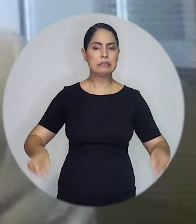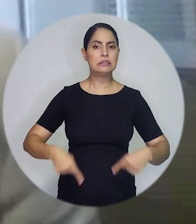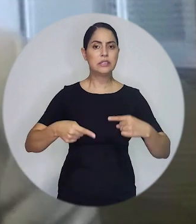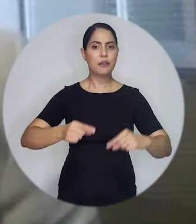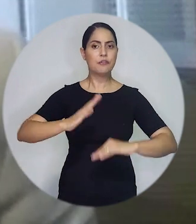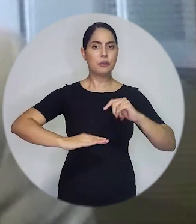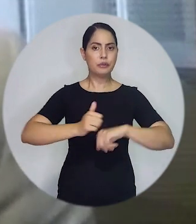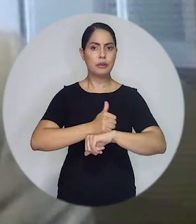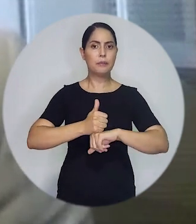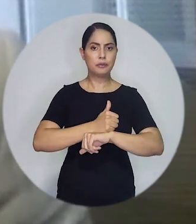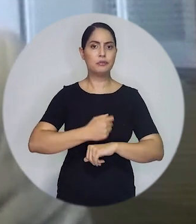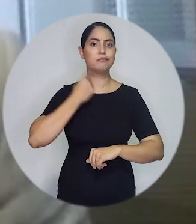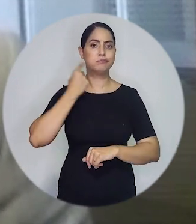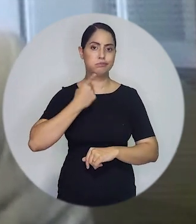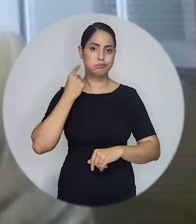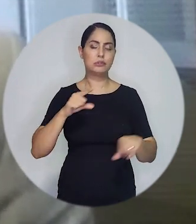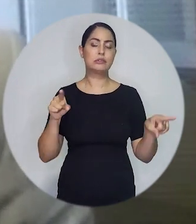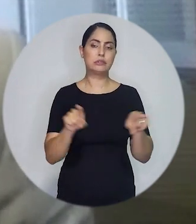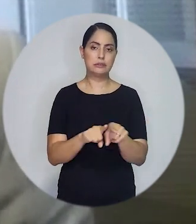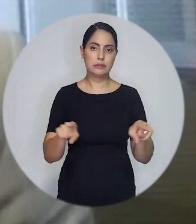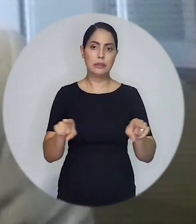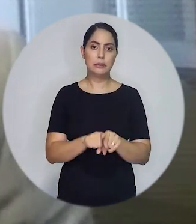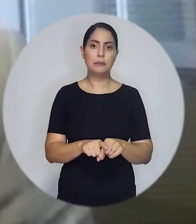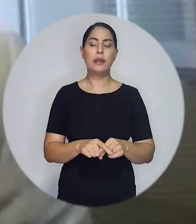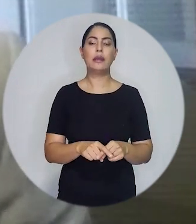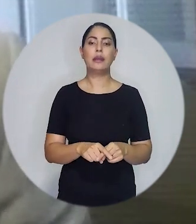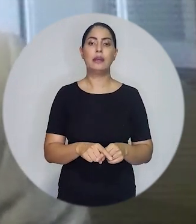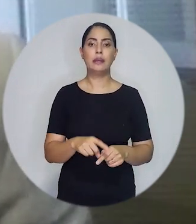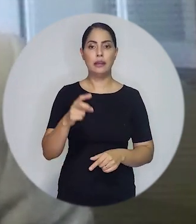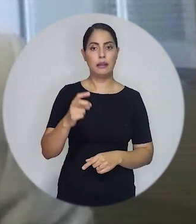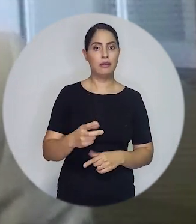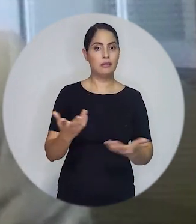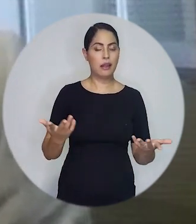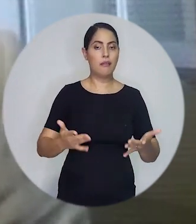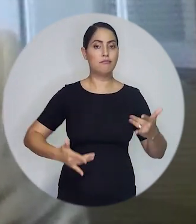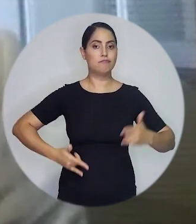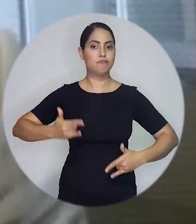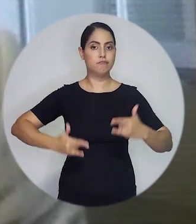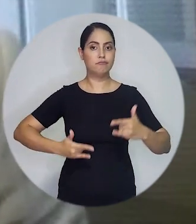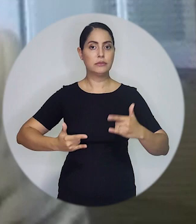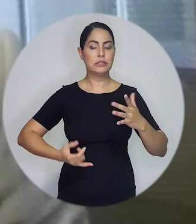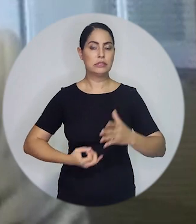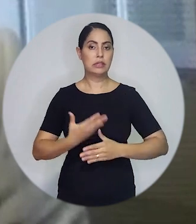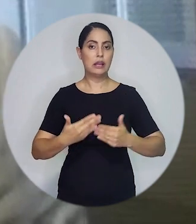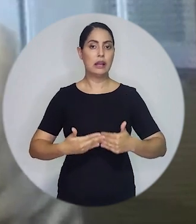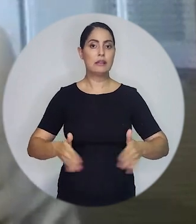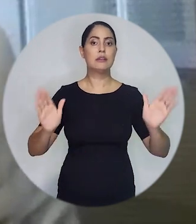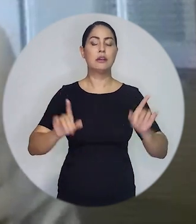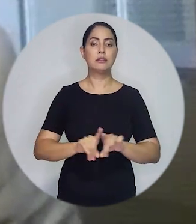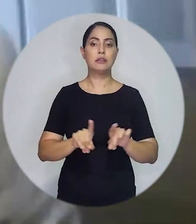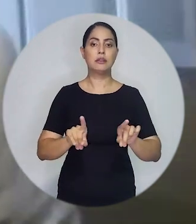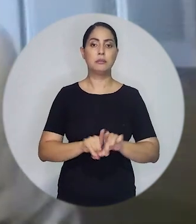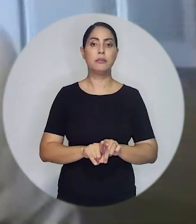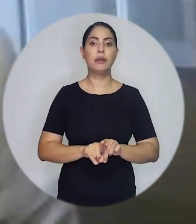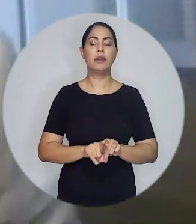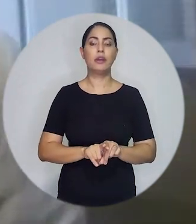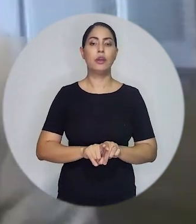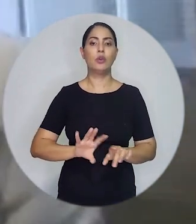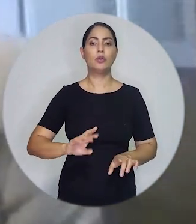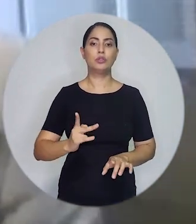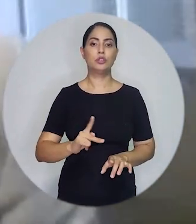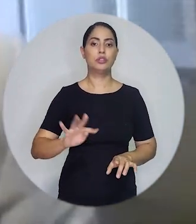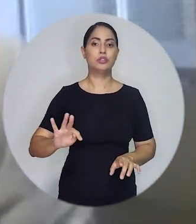profissão, especialmente da advocacia, com o ingresso da inteligência artificial, o